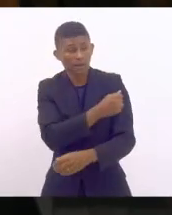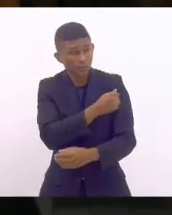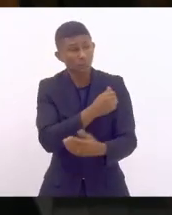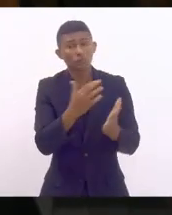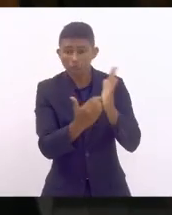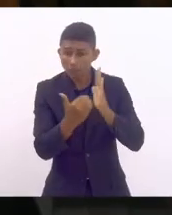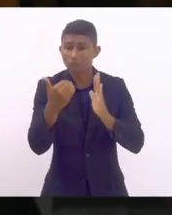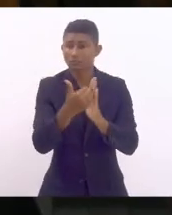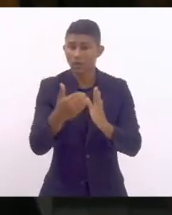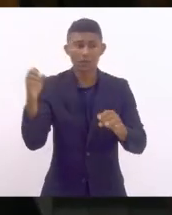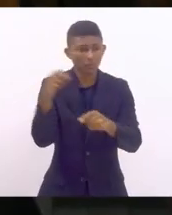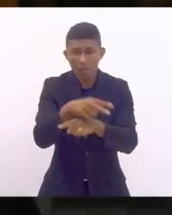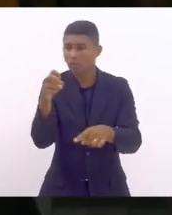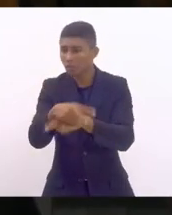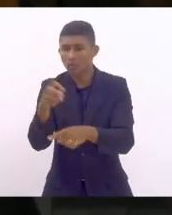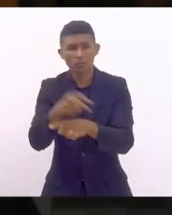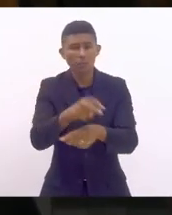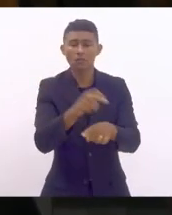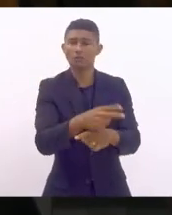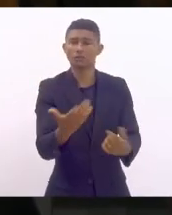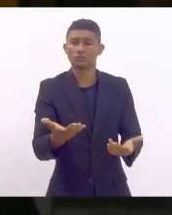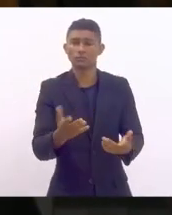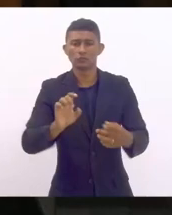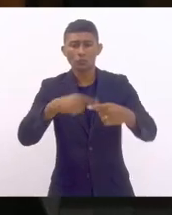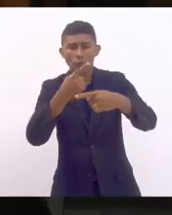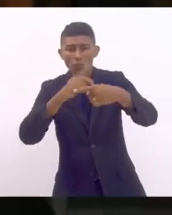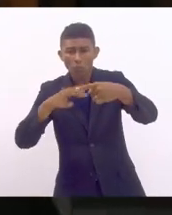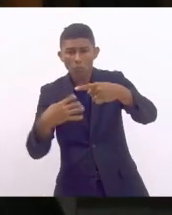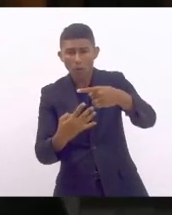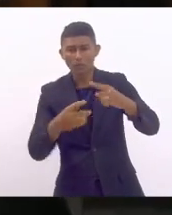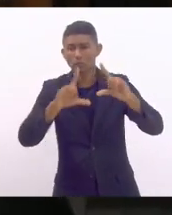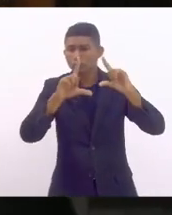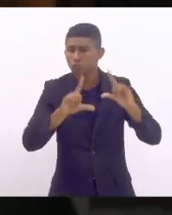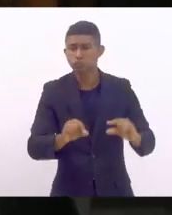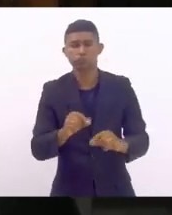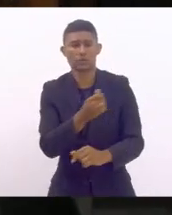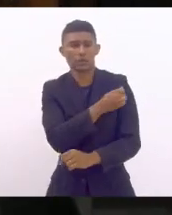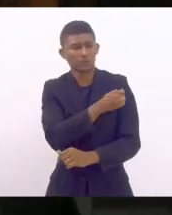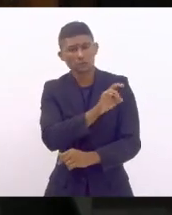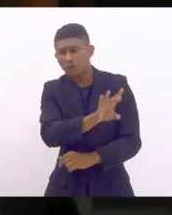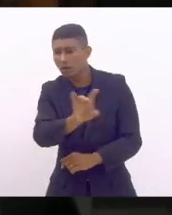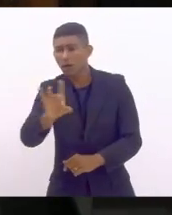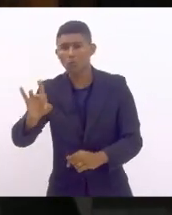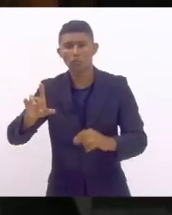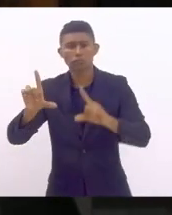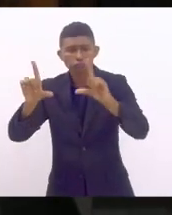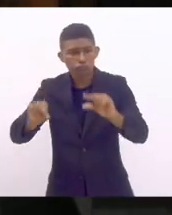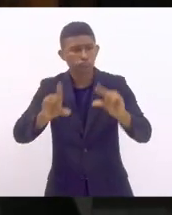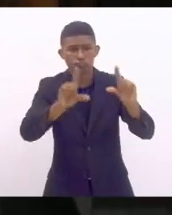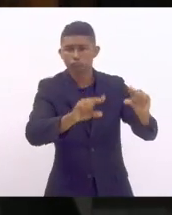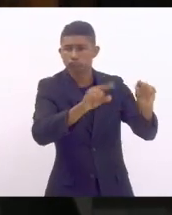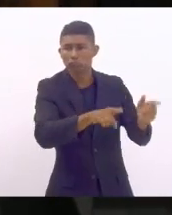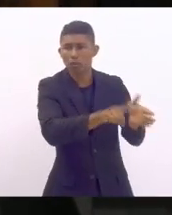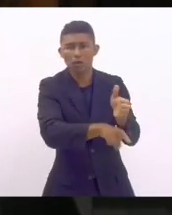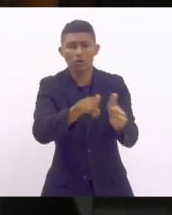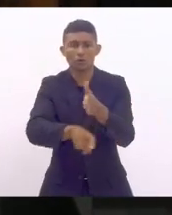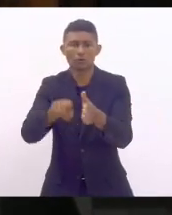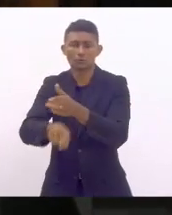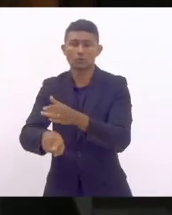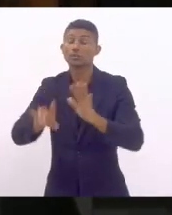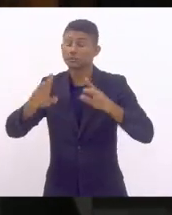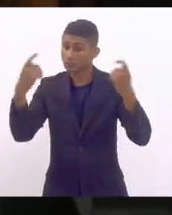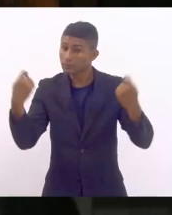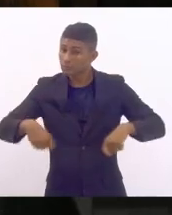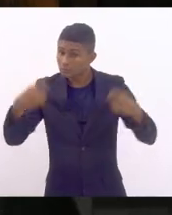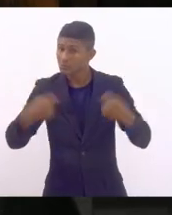falando de um quarto a menos do orçamento por estudante na assistência estudantil mas nós temos chamaram a atenção